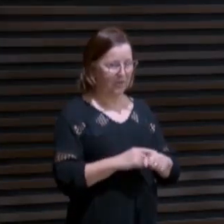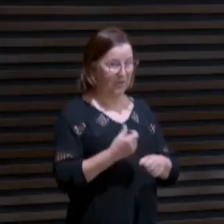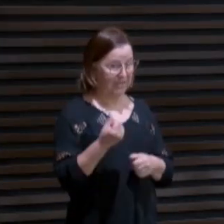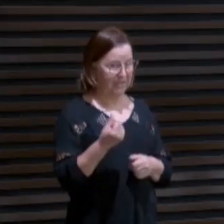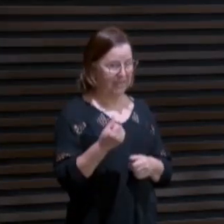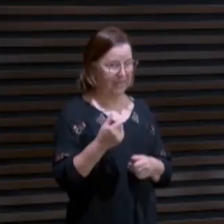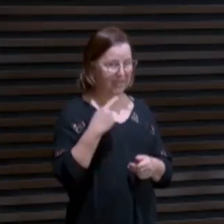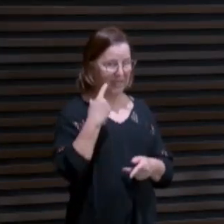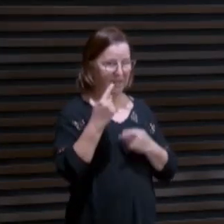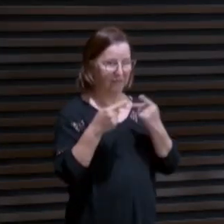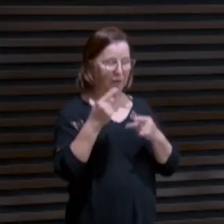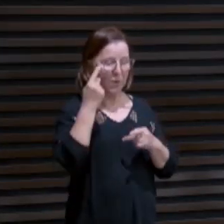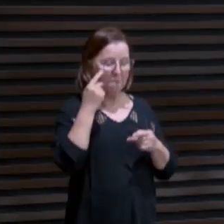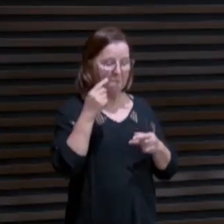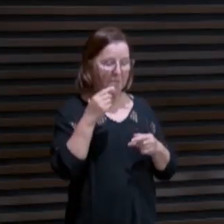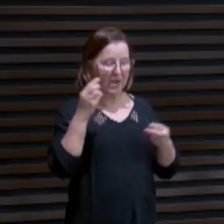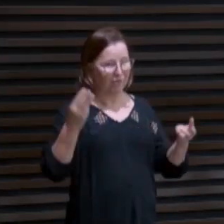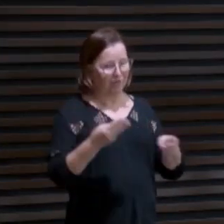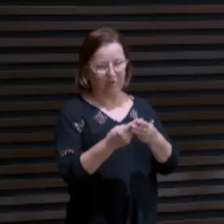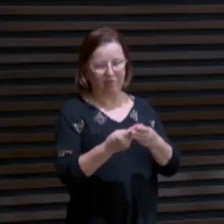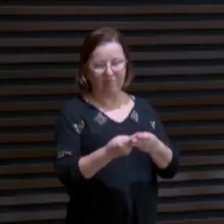Eis aqui o vosso rei.